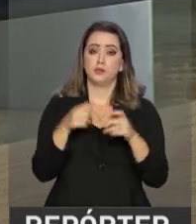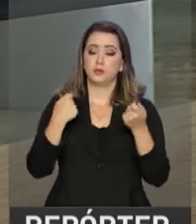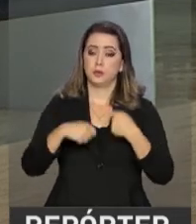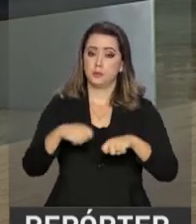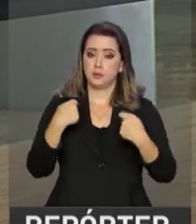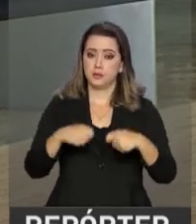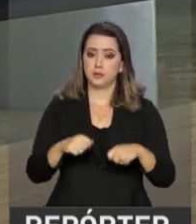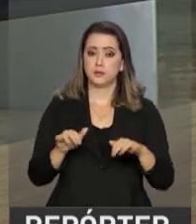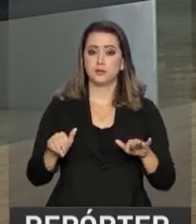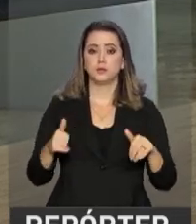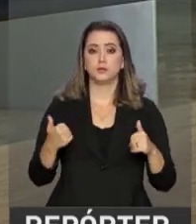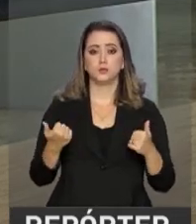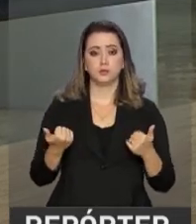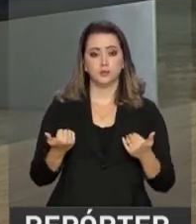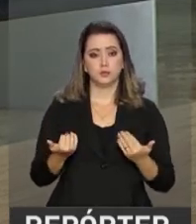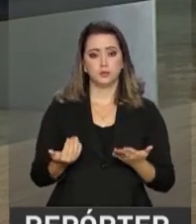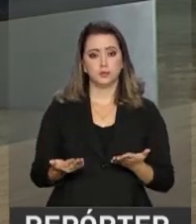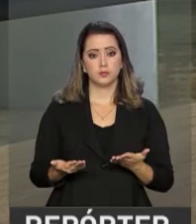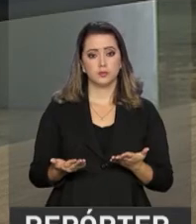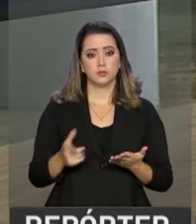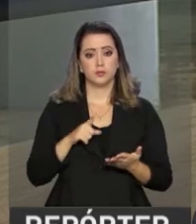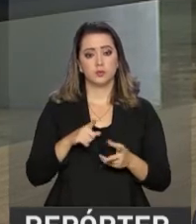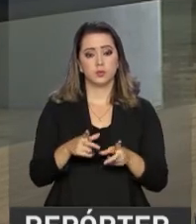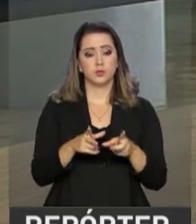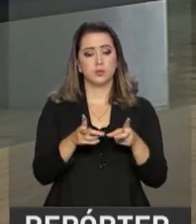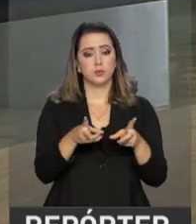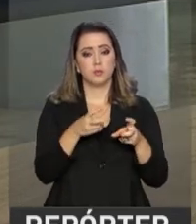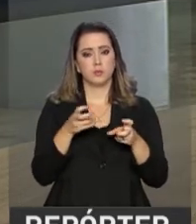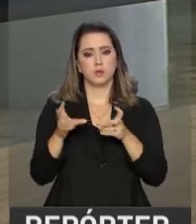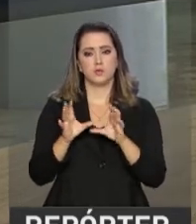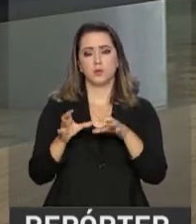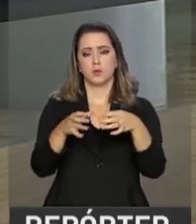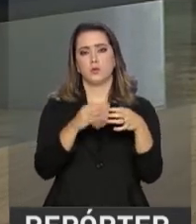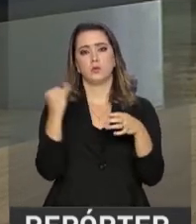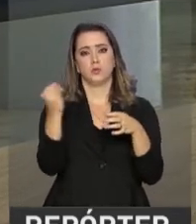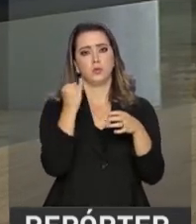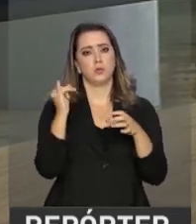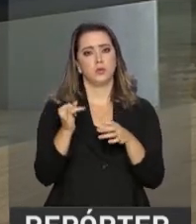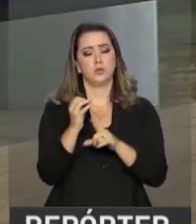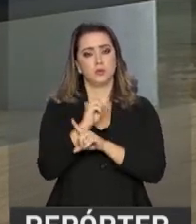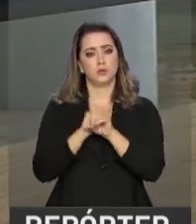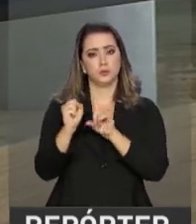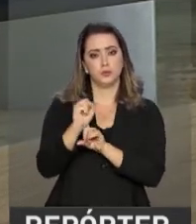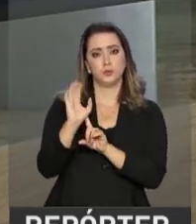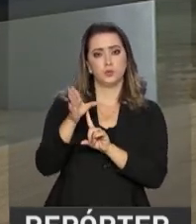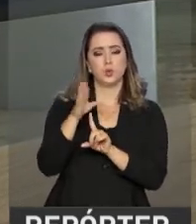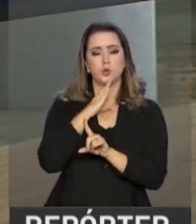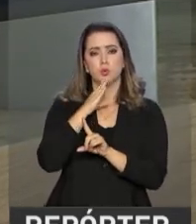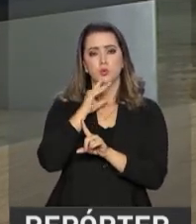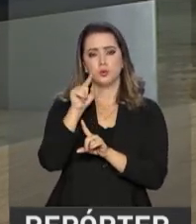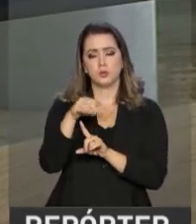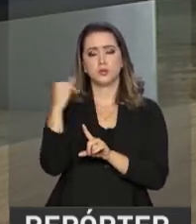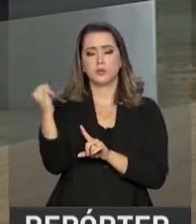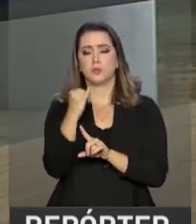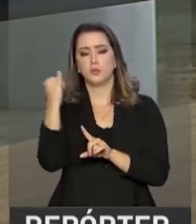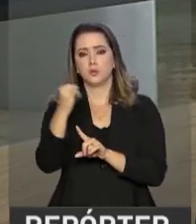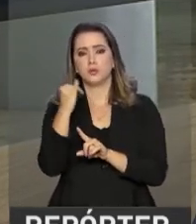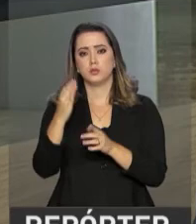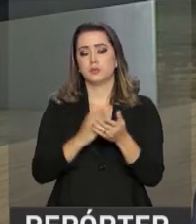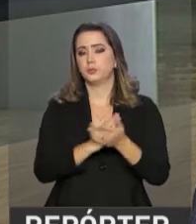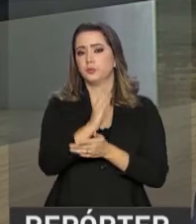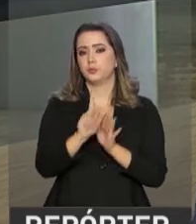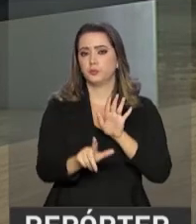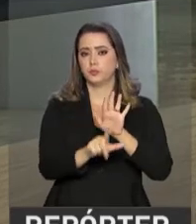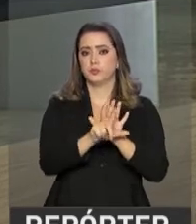portanto que tem é percebido em que setores importantes da sociedade já tem reconhecido a importância da aprovação